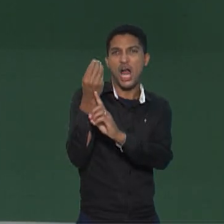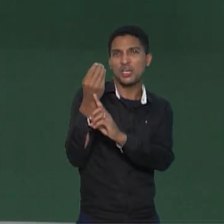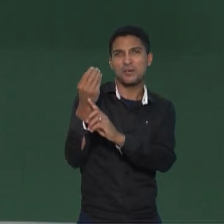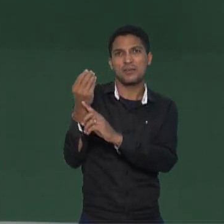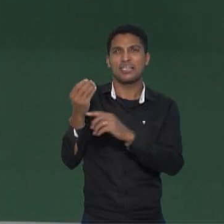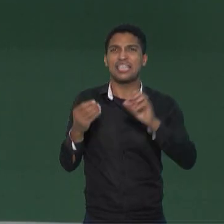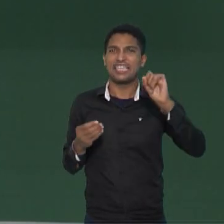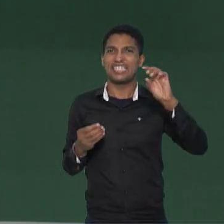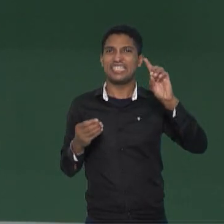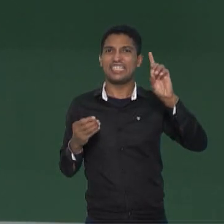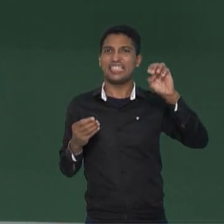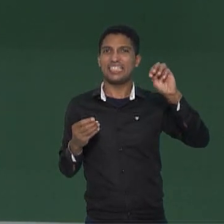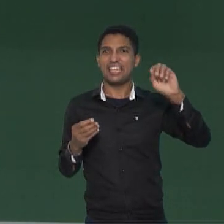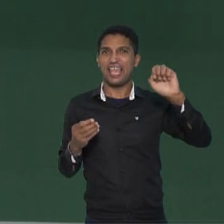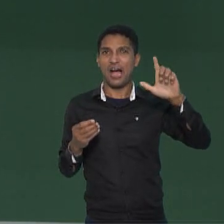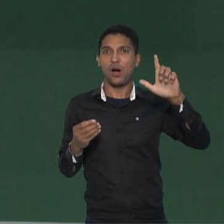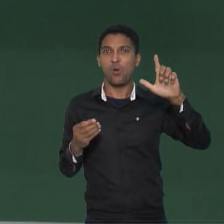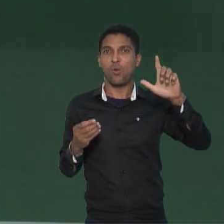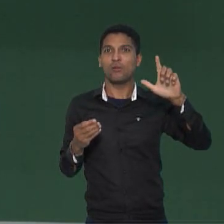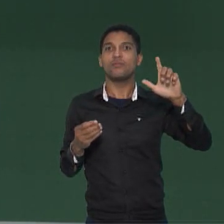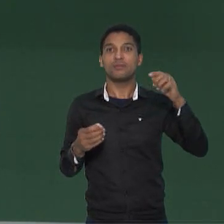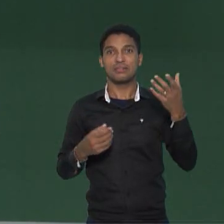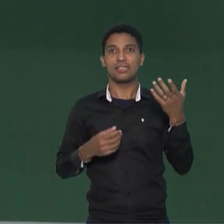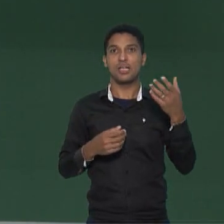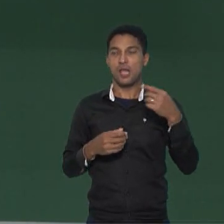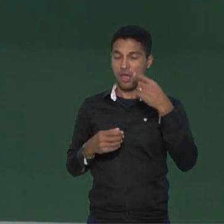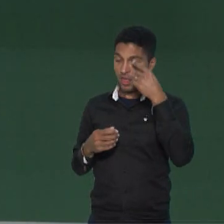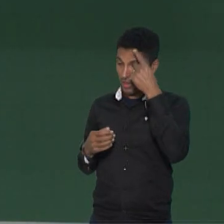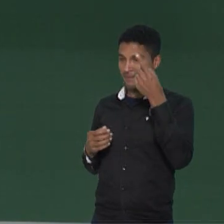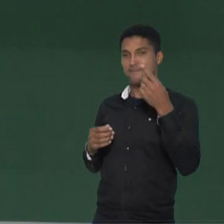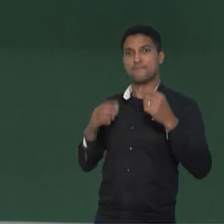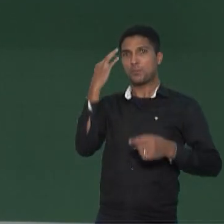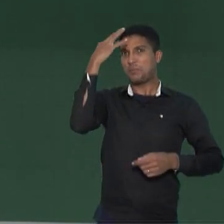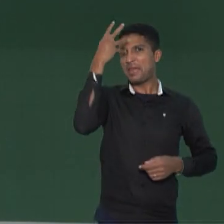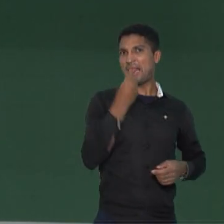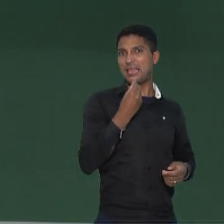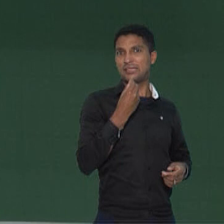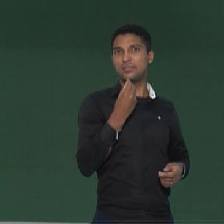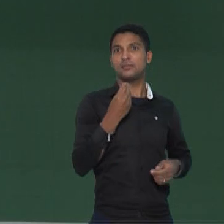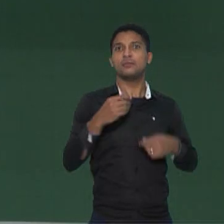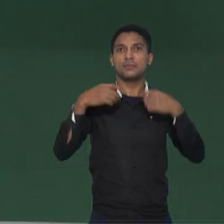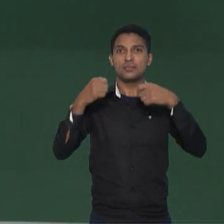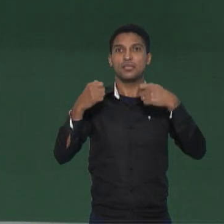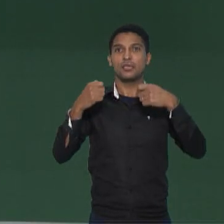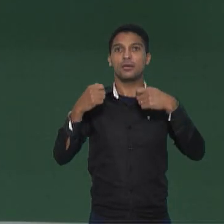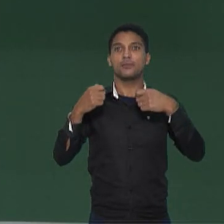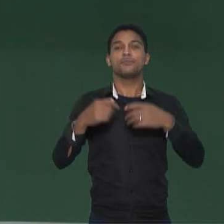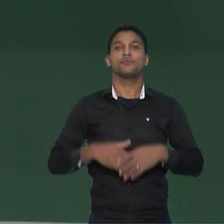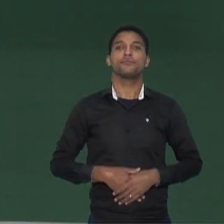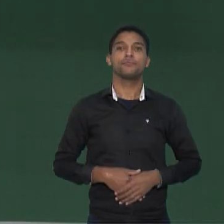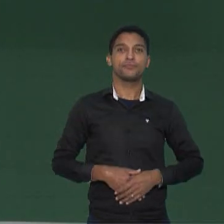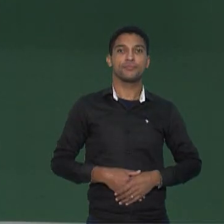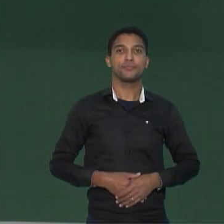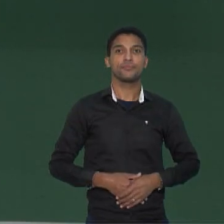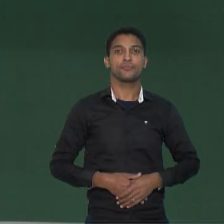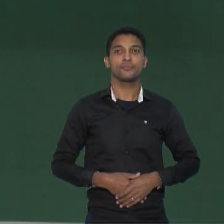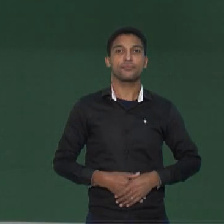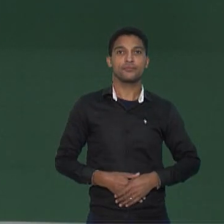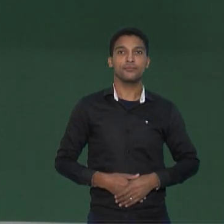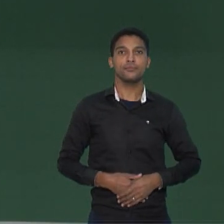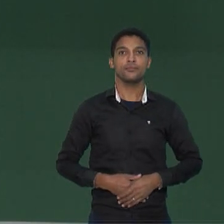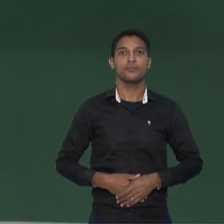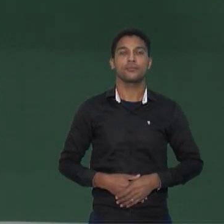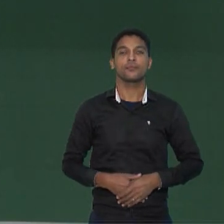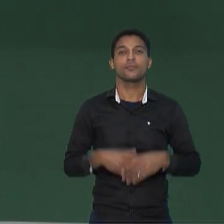Busca pela beleza, né? Fugindo até da realidade de algumas coisas para buscar um ideal, né? Então,